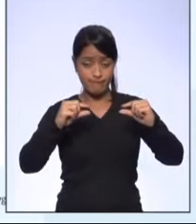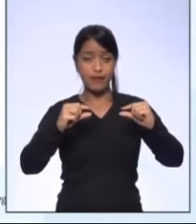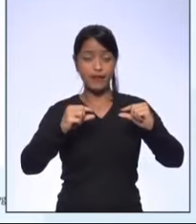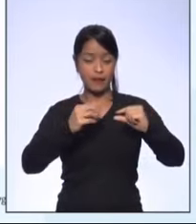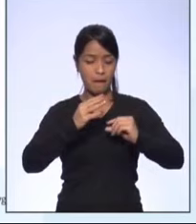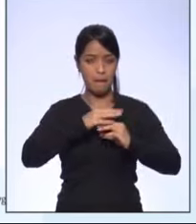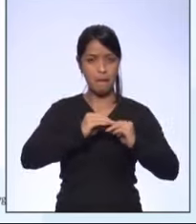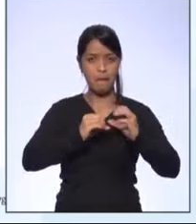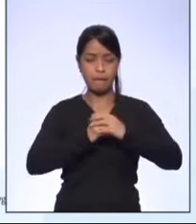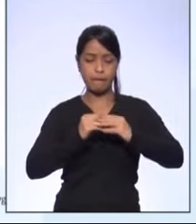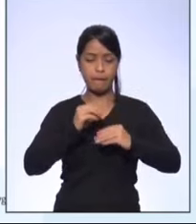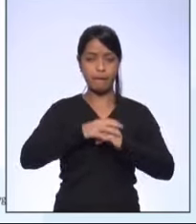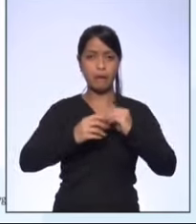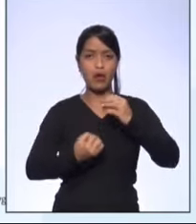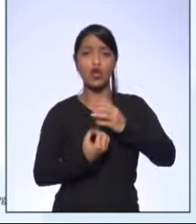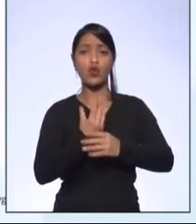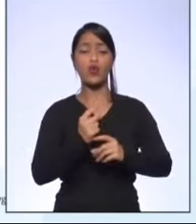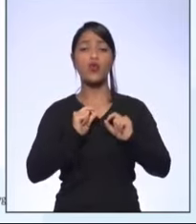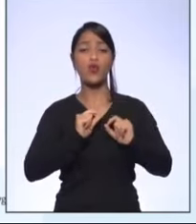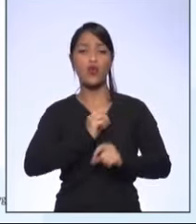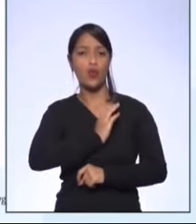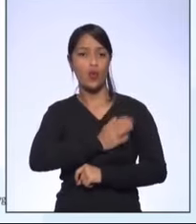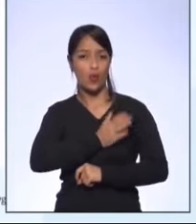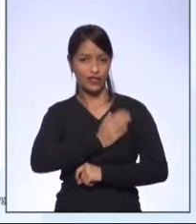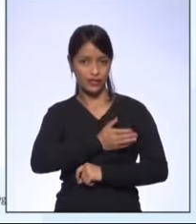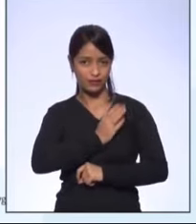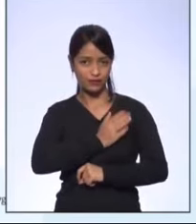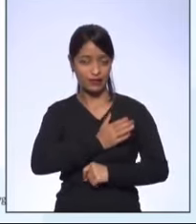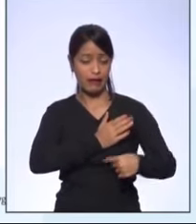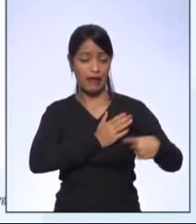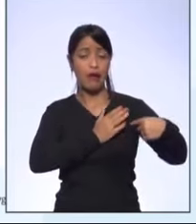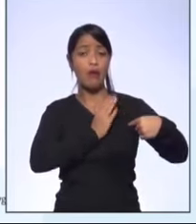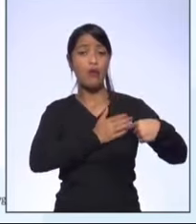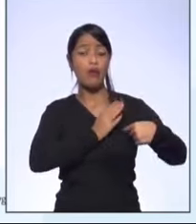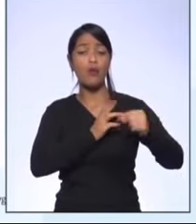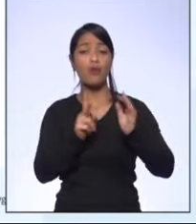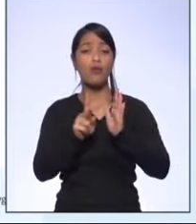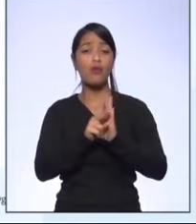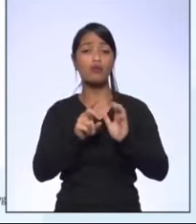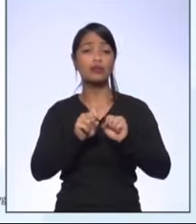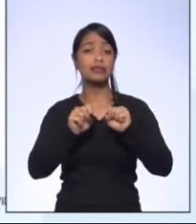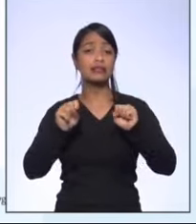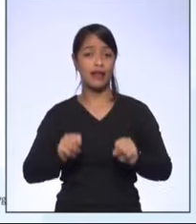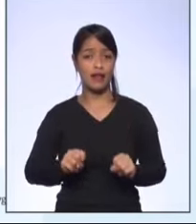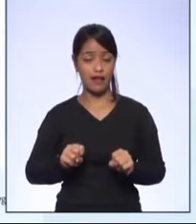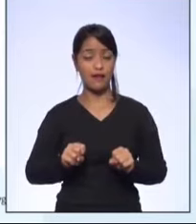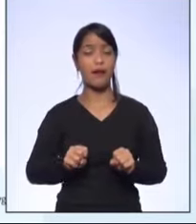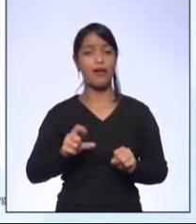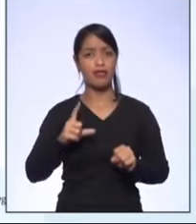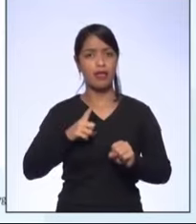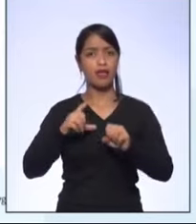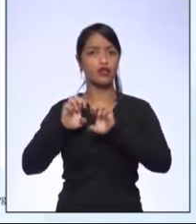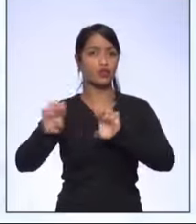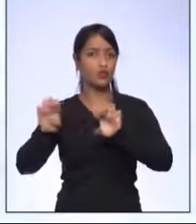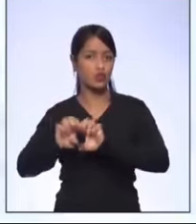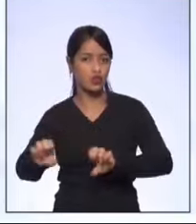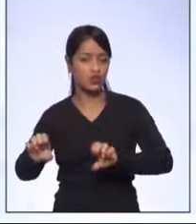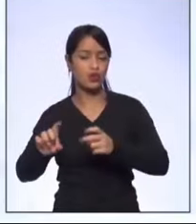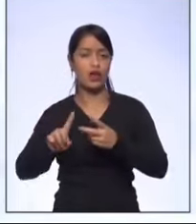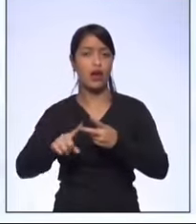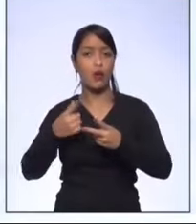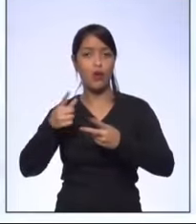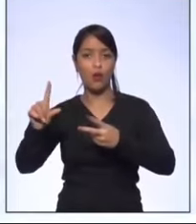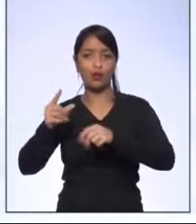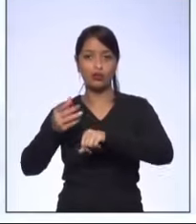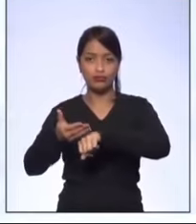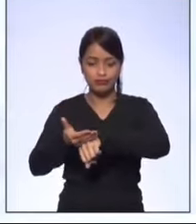o coração, e este órgão vai fazer parte de um sistema que tem outras estruturas, que tem outros tecidos. No